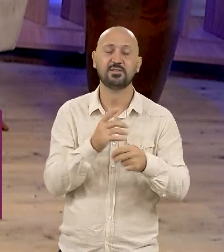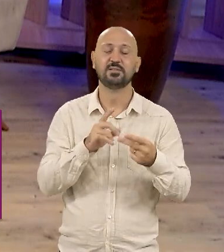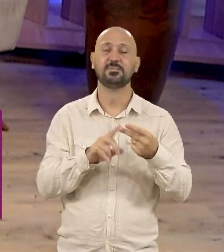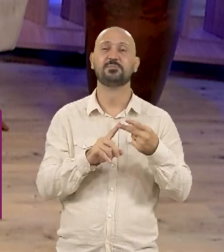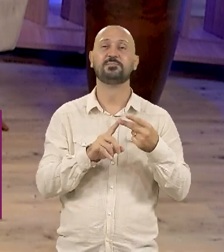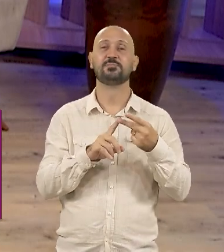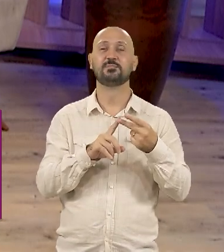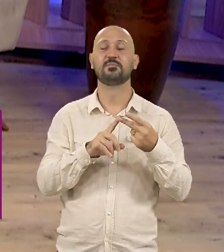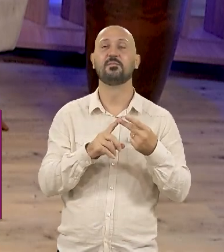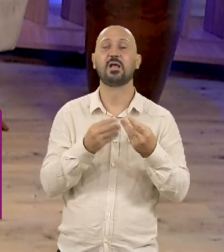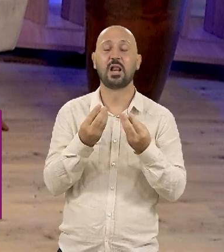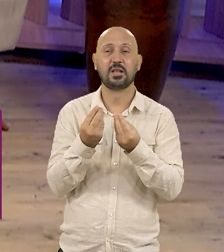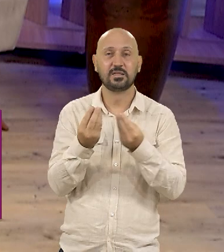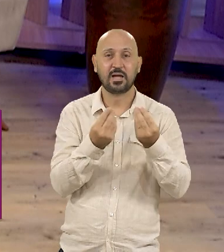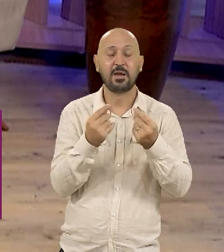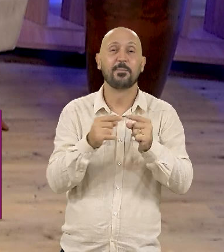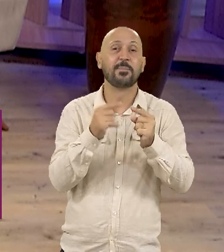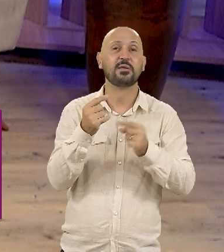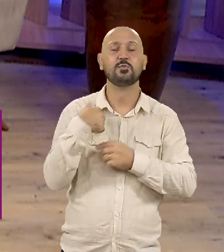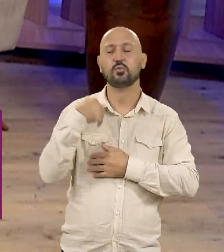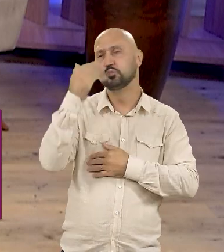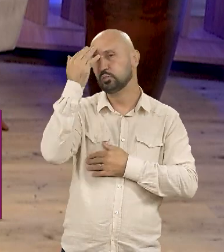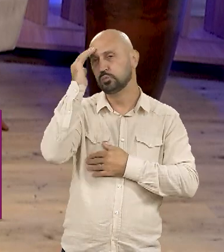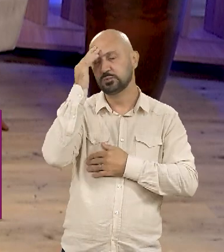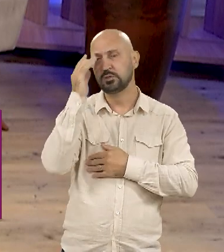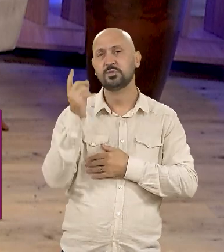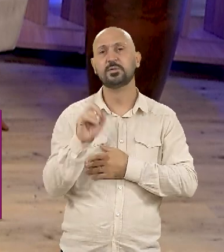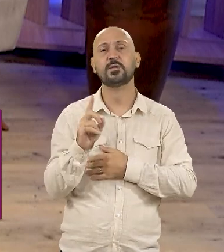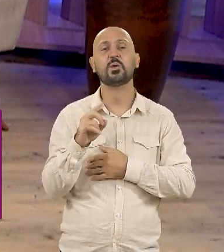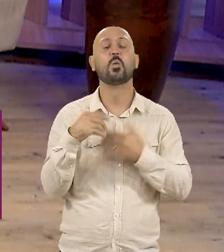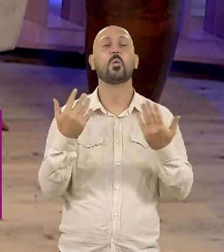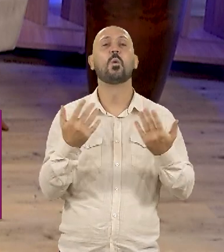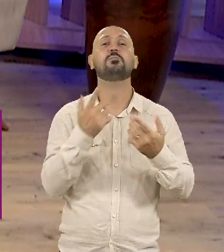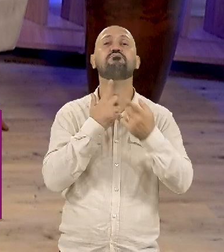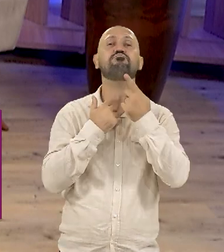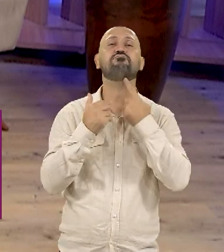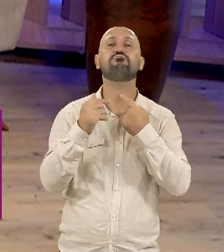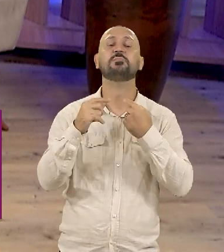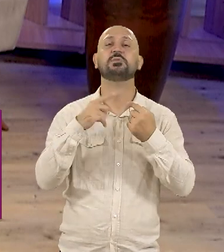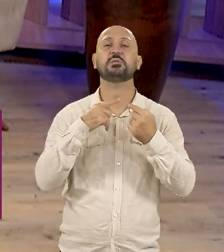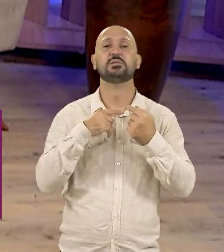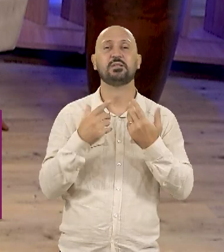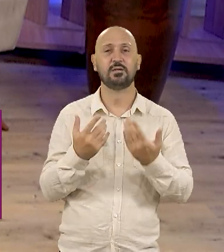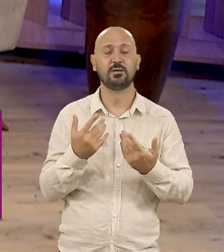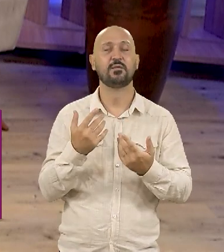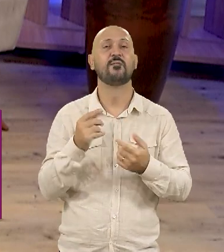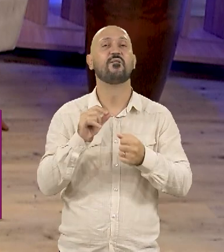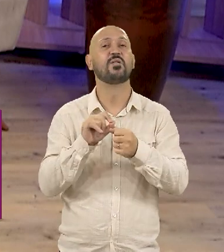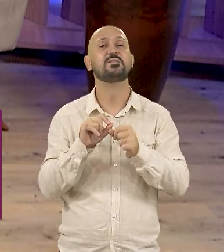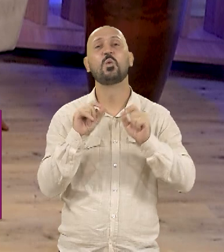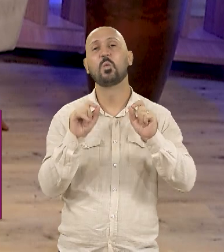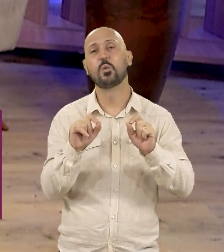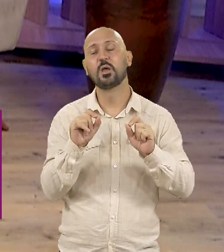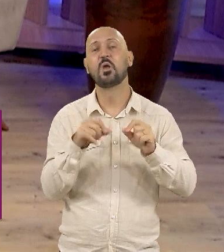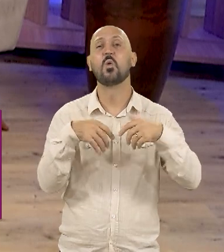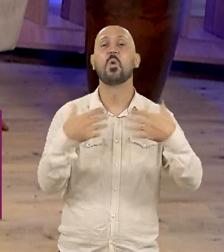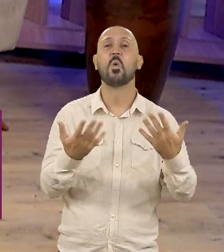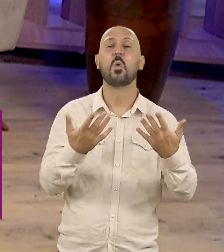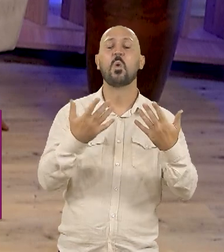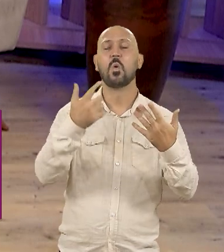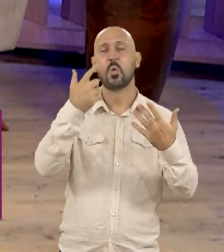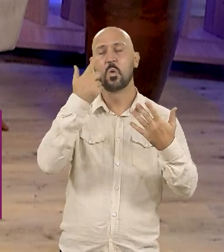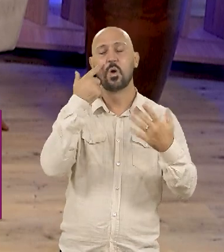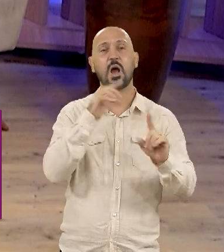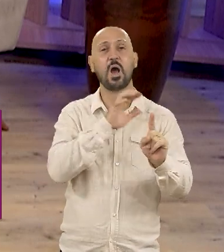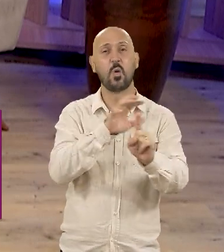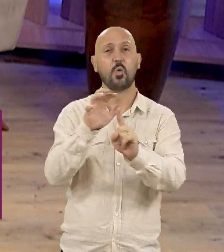é o motivo de eu ter aquele objeto e o que eu faço com ele, quais são as consequências que podem vir com o uso, no